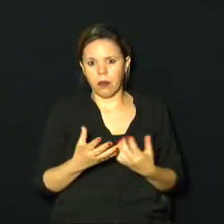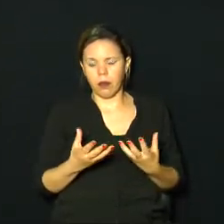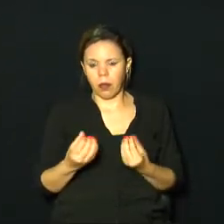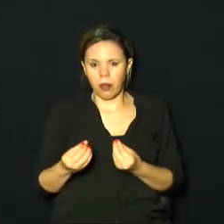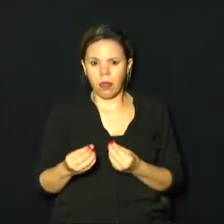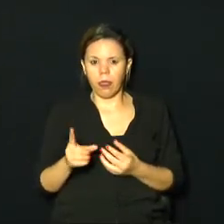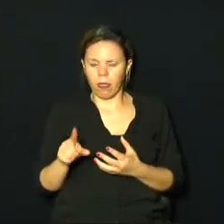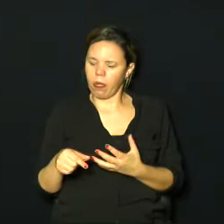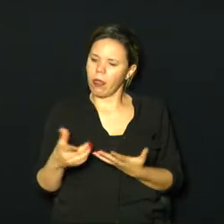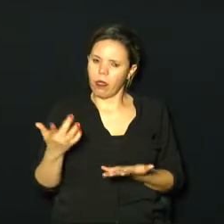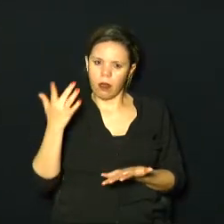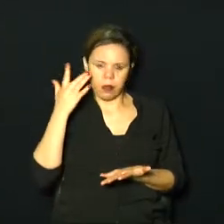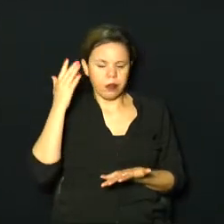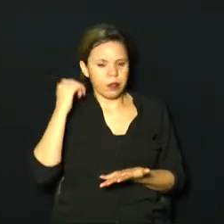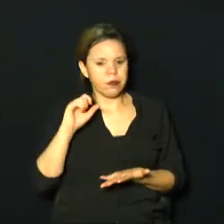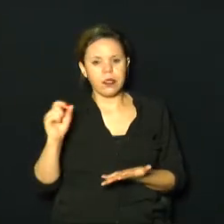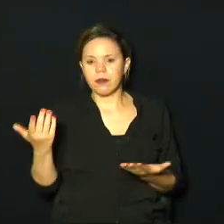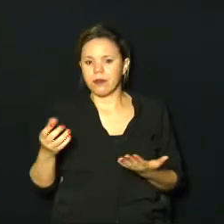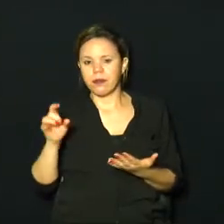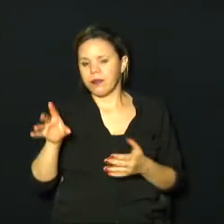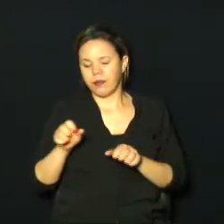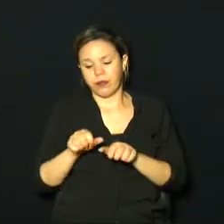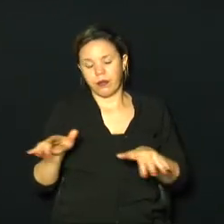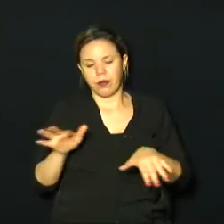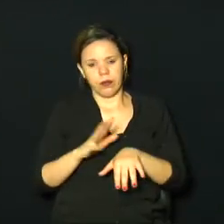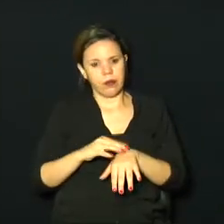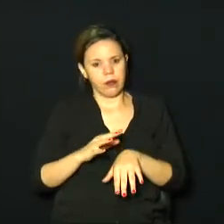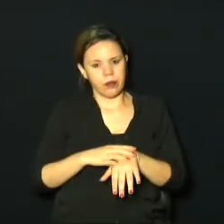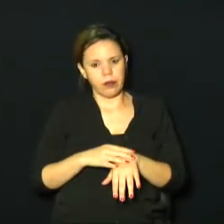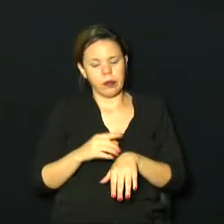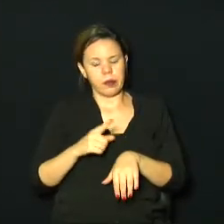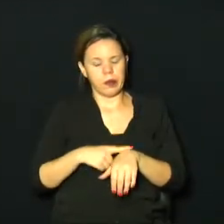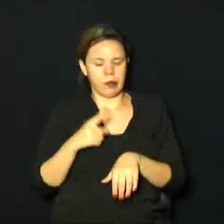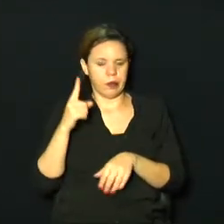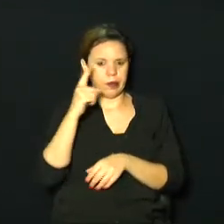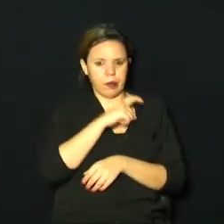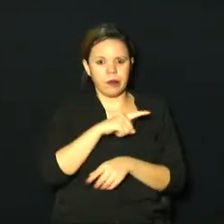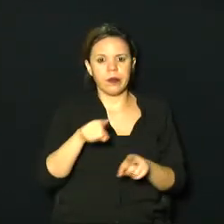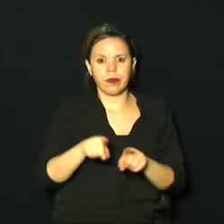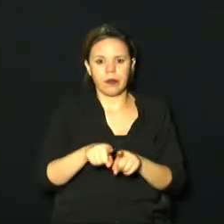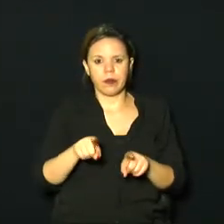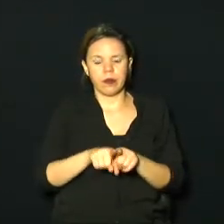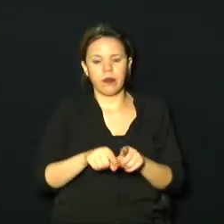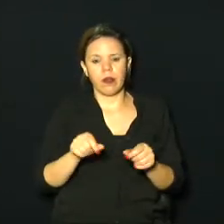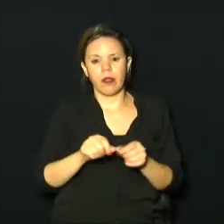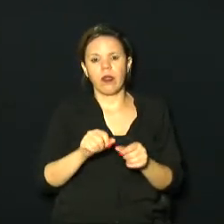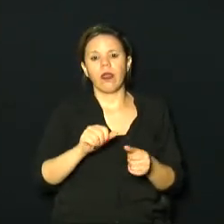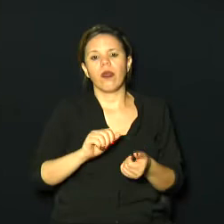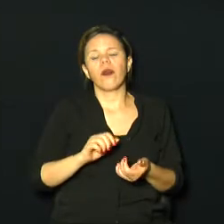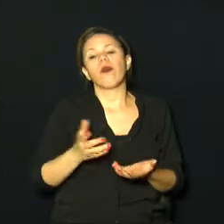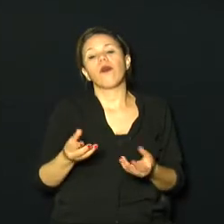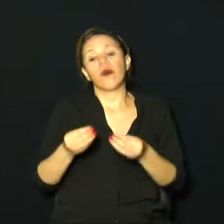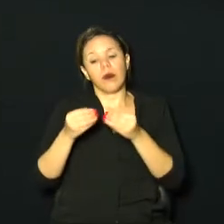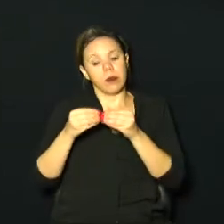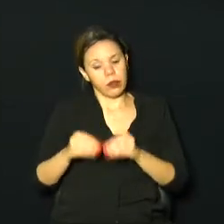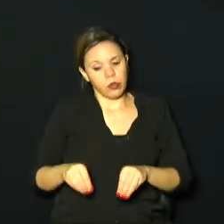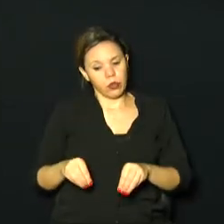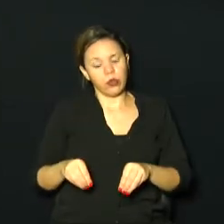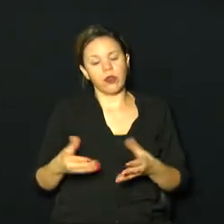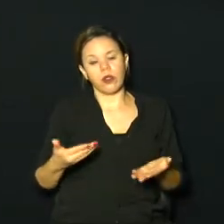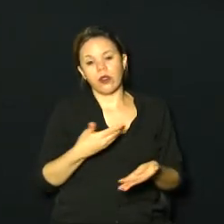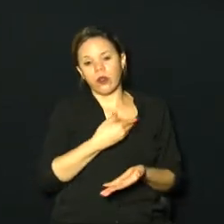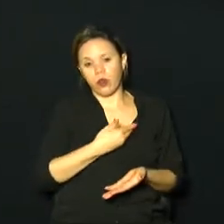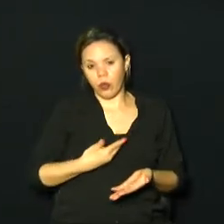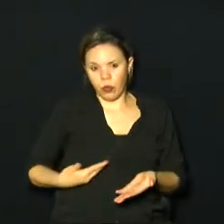Reconhece-se que, não só agora da pandemia, como há um desmonte no governo federal e no governo estadual das